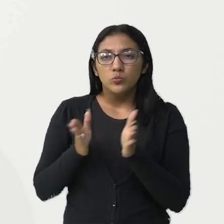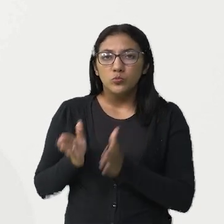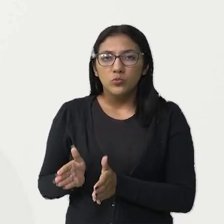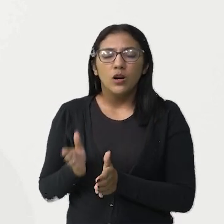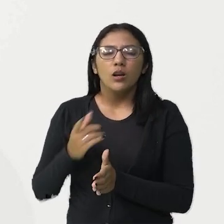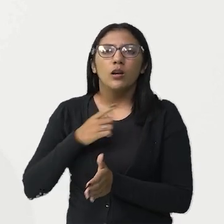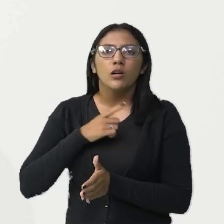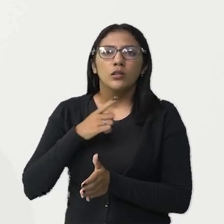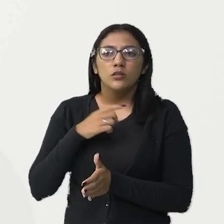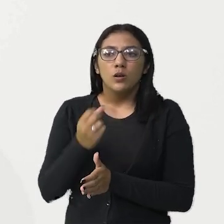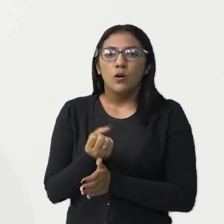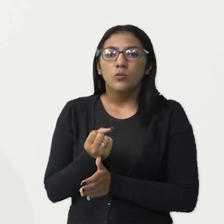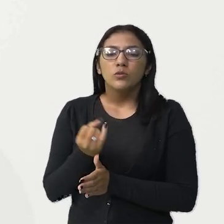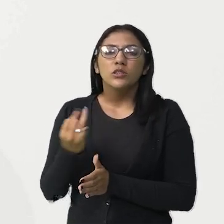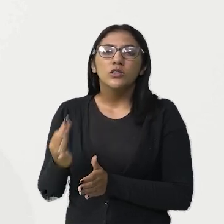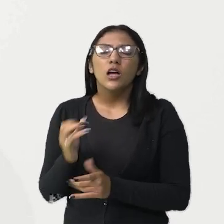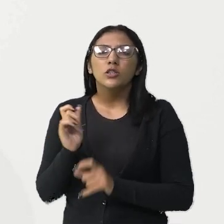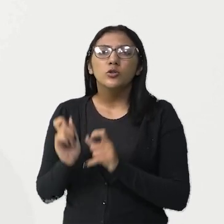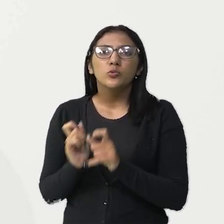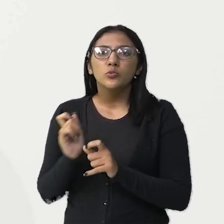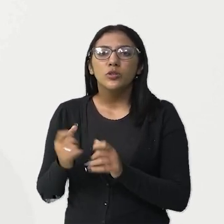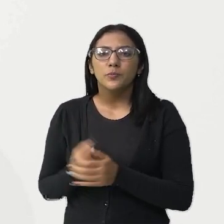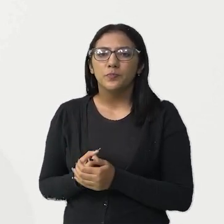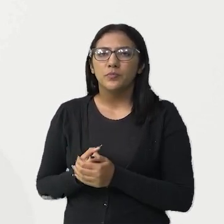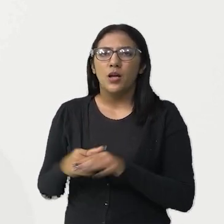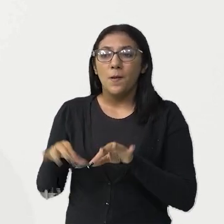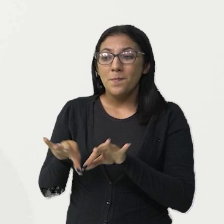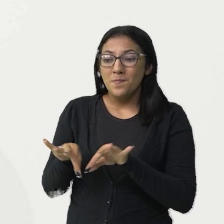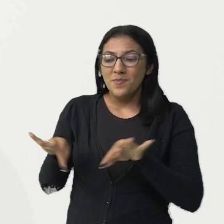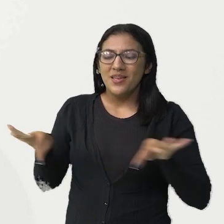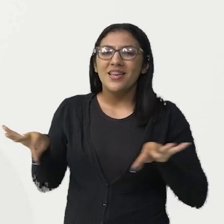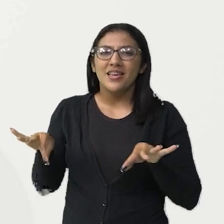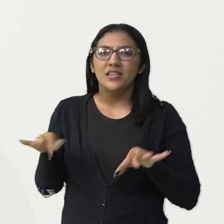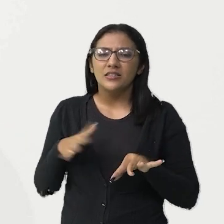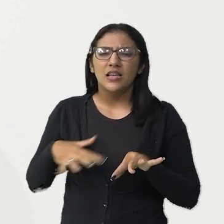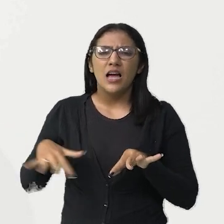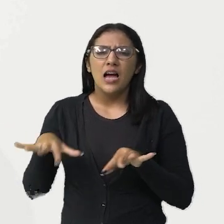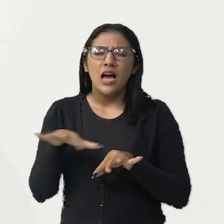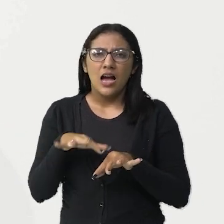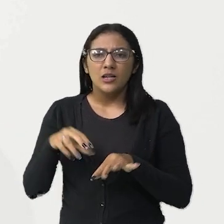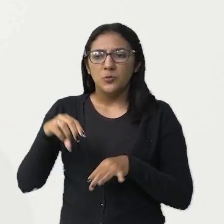E do outro lado nós temos aqui, né, metros quadrados.